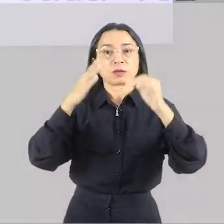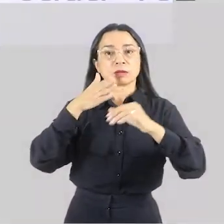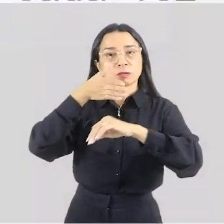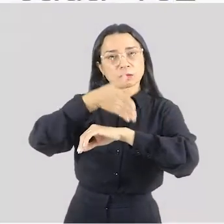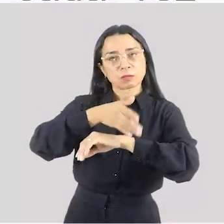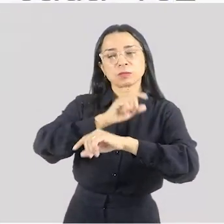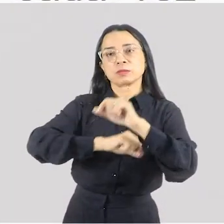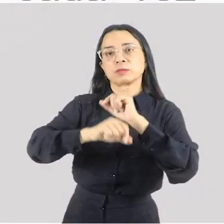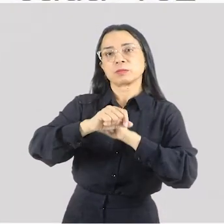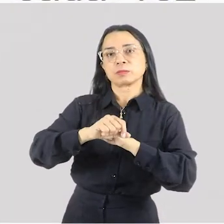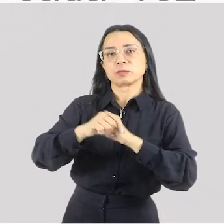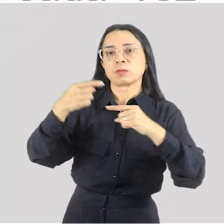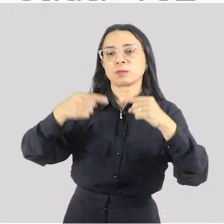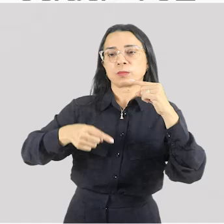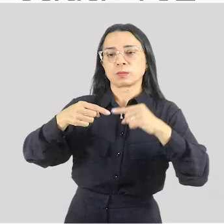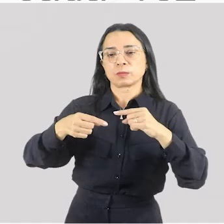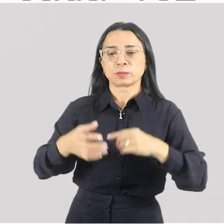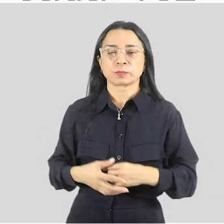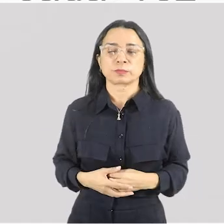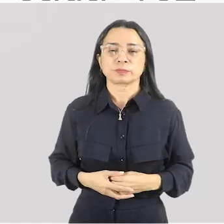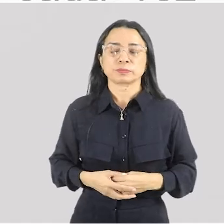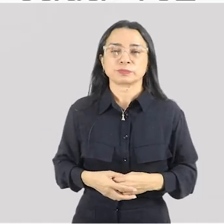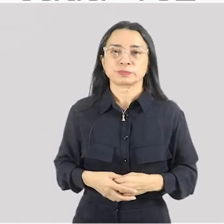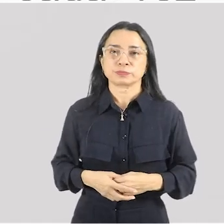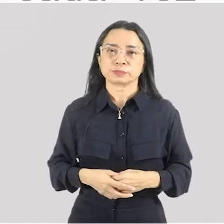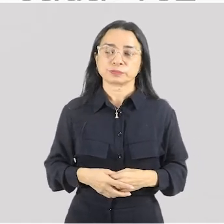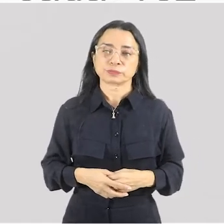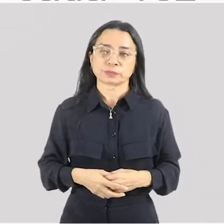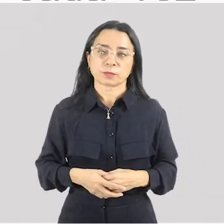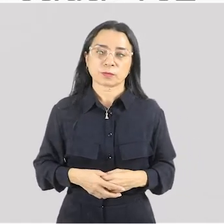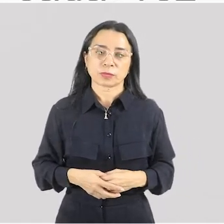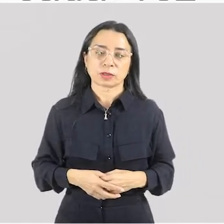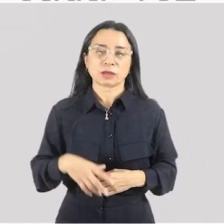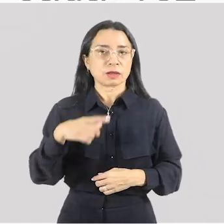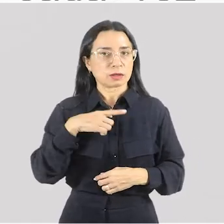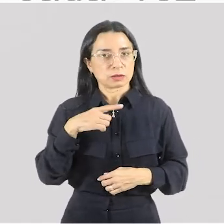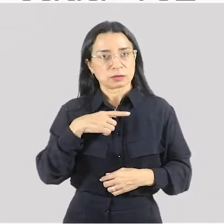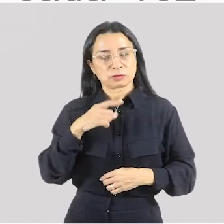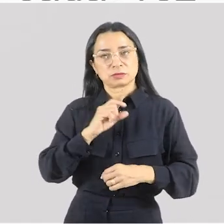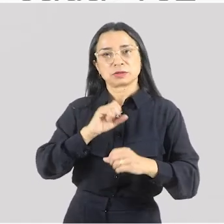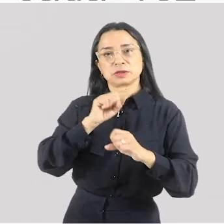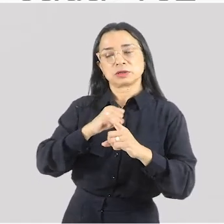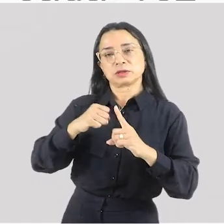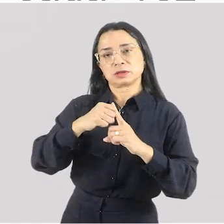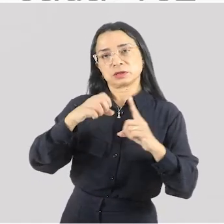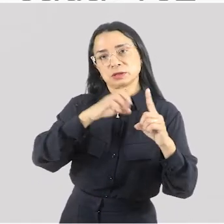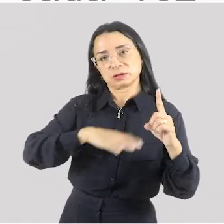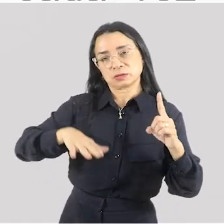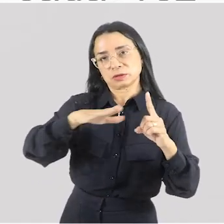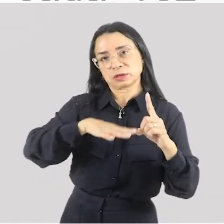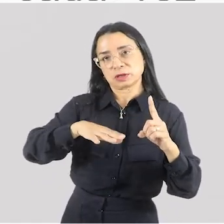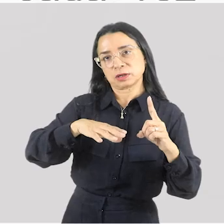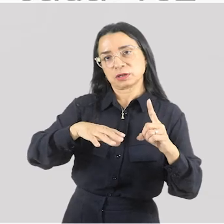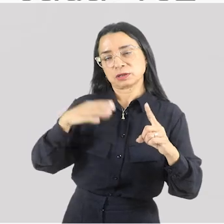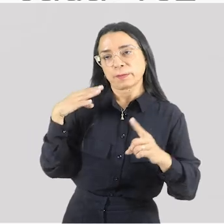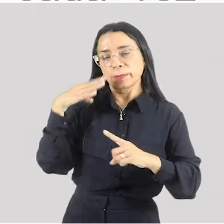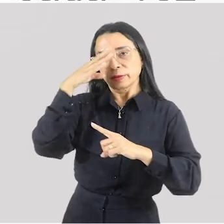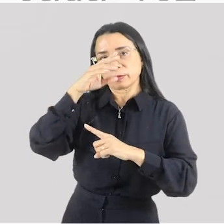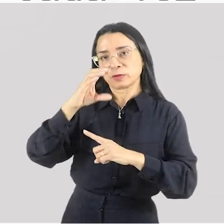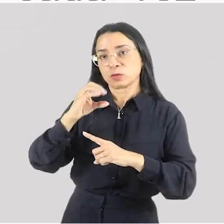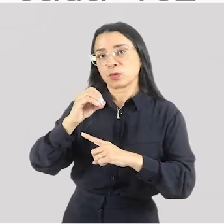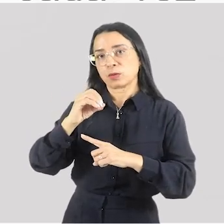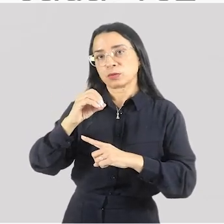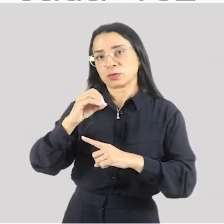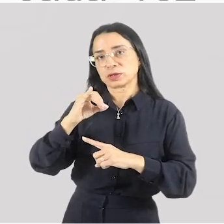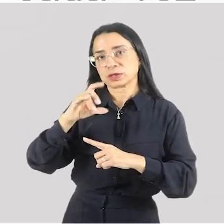Sani. E existe nas sociedades, principalmente do Ocidente, uma coisa chamada de ideal democrático. Então,